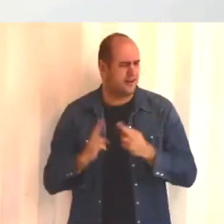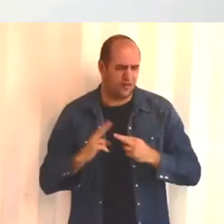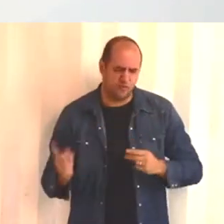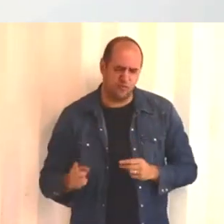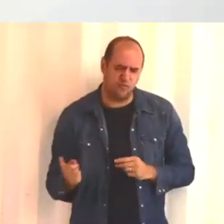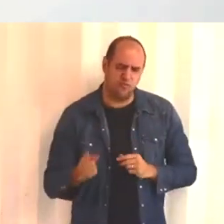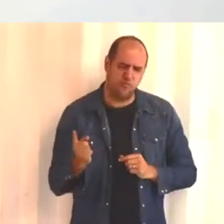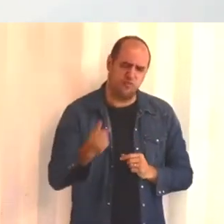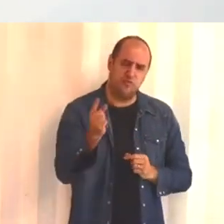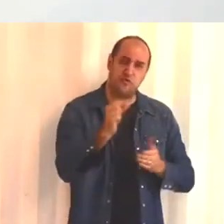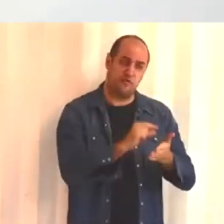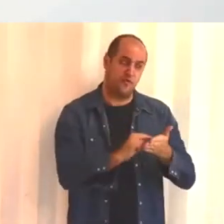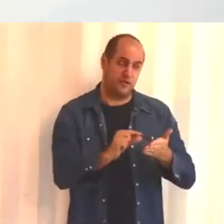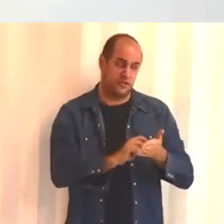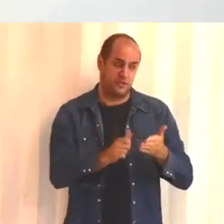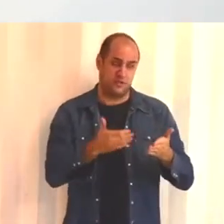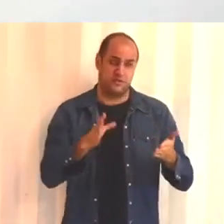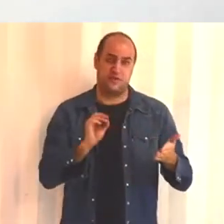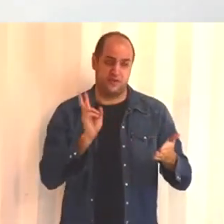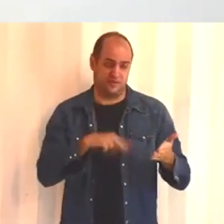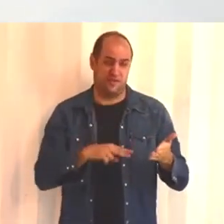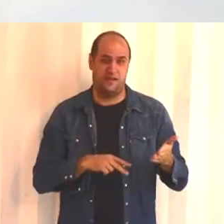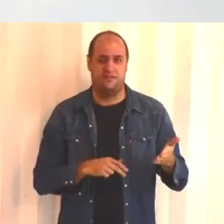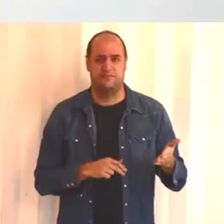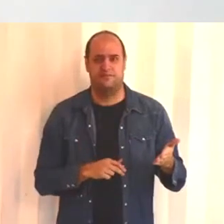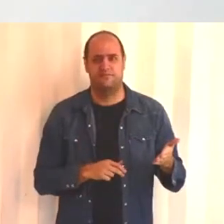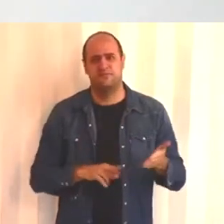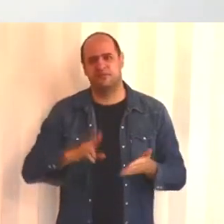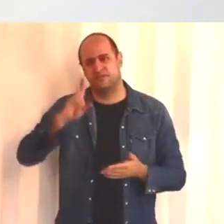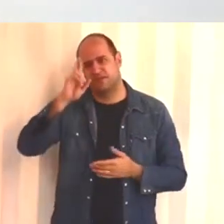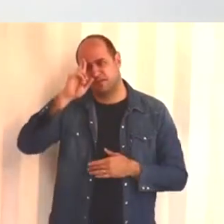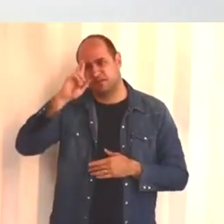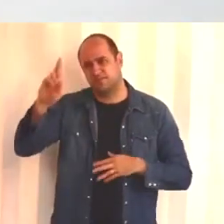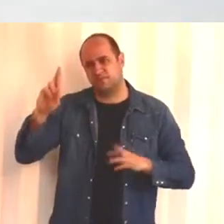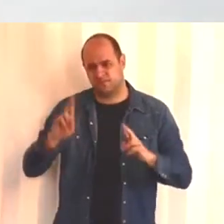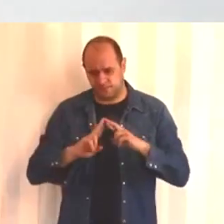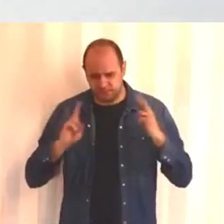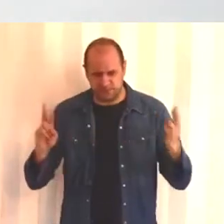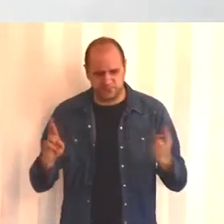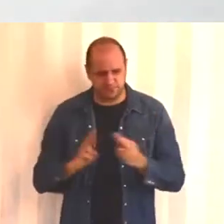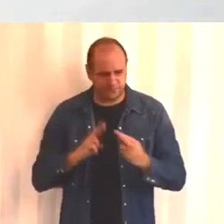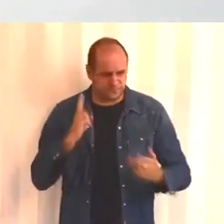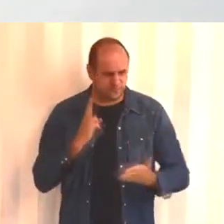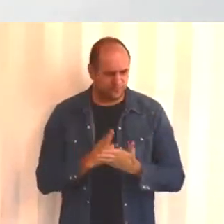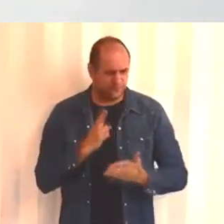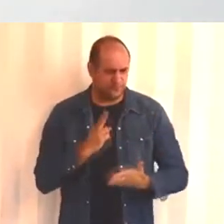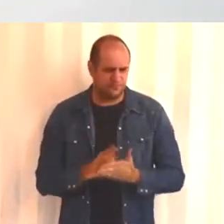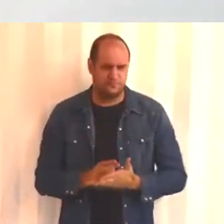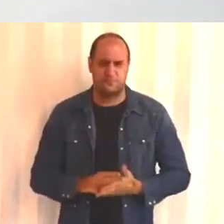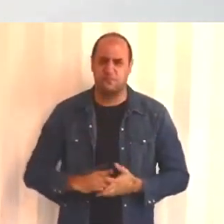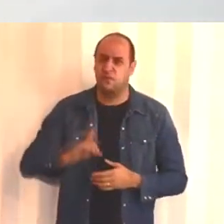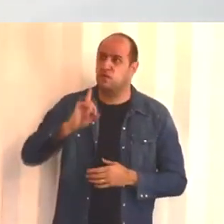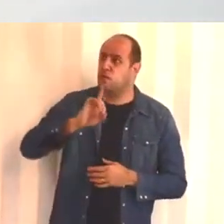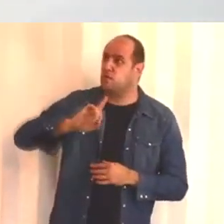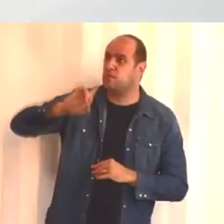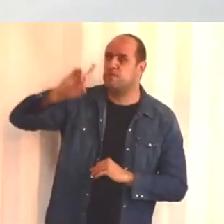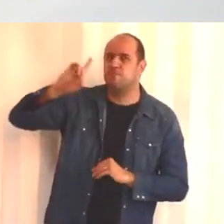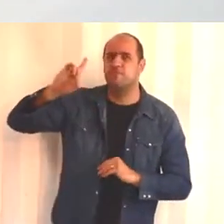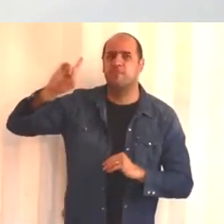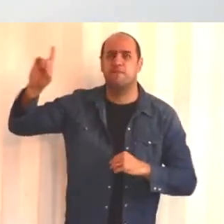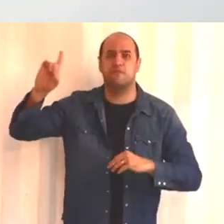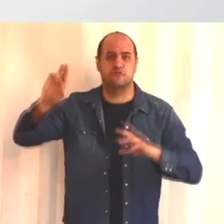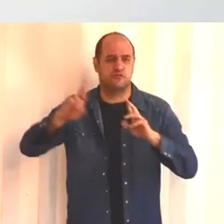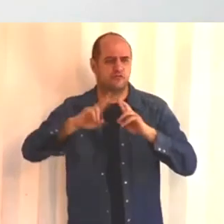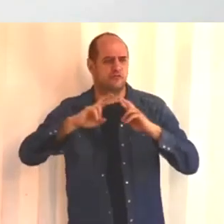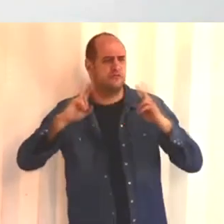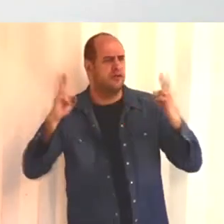verso 10. O Senhor reina para sempre. O teu Deus, ó Sião,